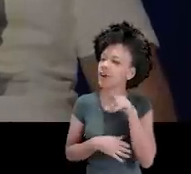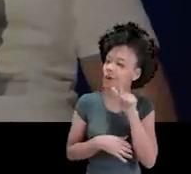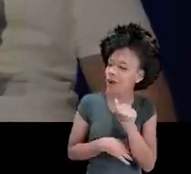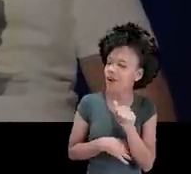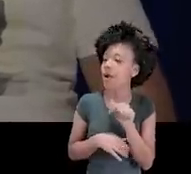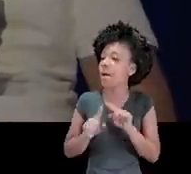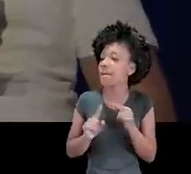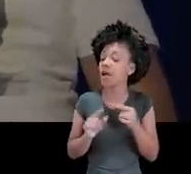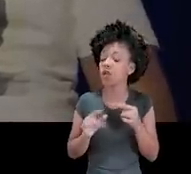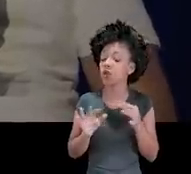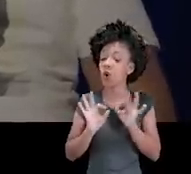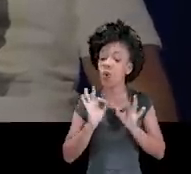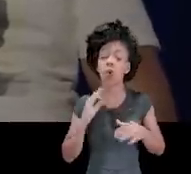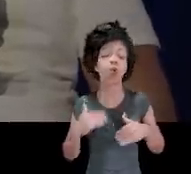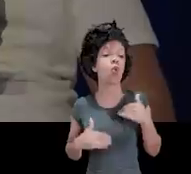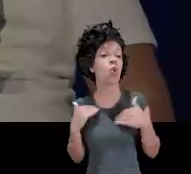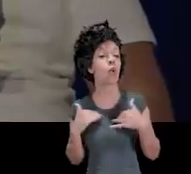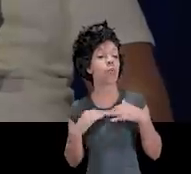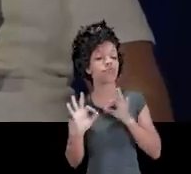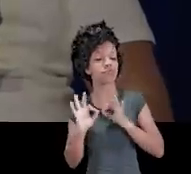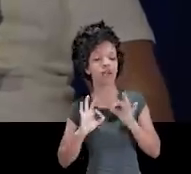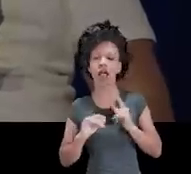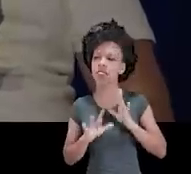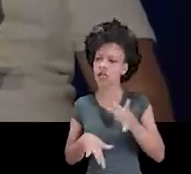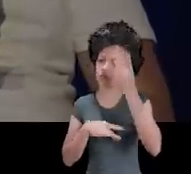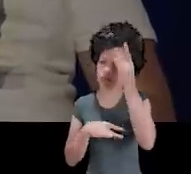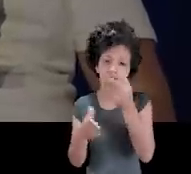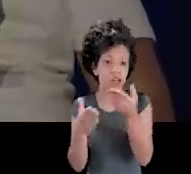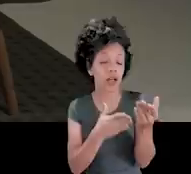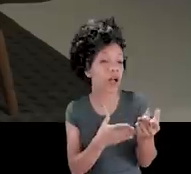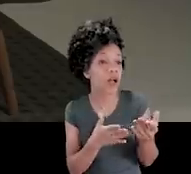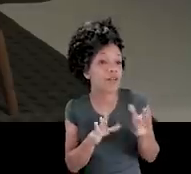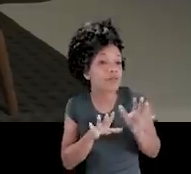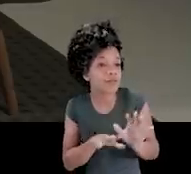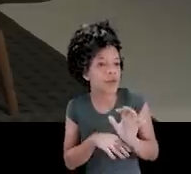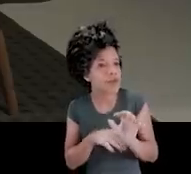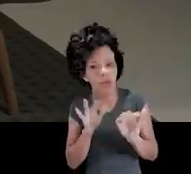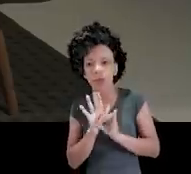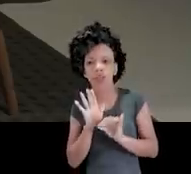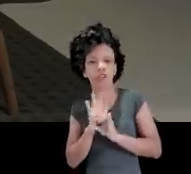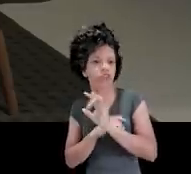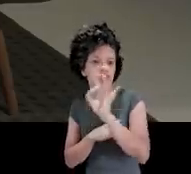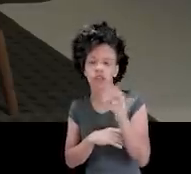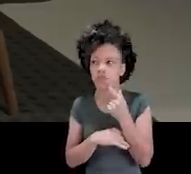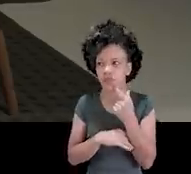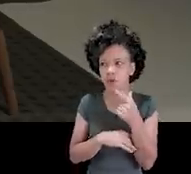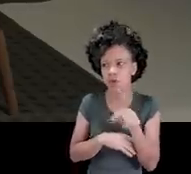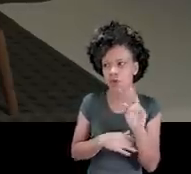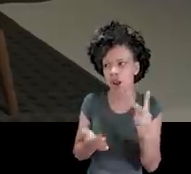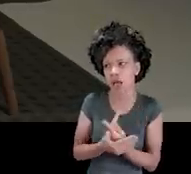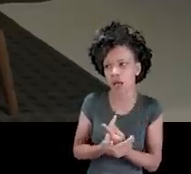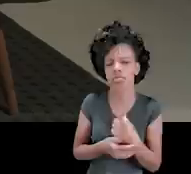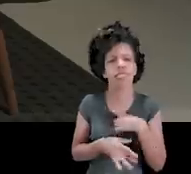corpo todo desenhado. Ela tem personalidade, os cavaleiros aqui também. Então, isso para... Ele foi uma escolha errada. Foi Deus falando, tem